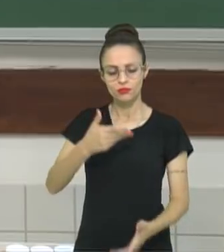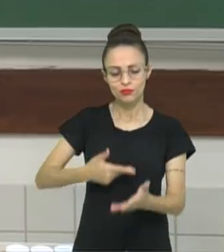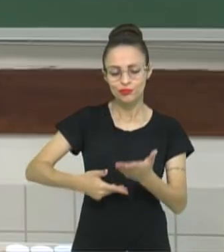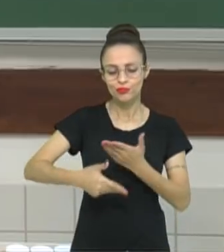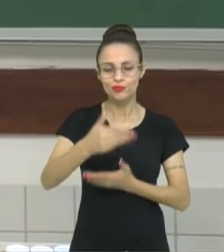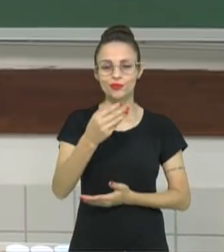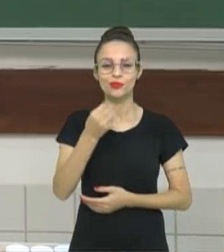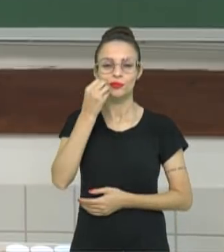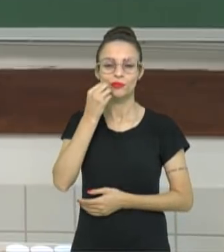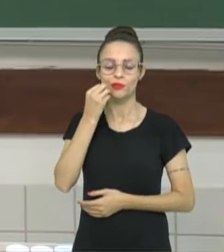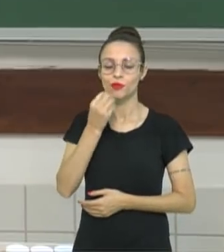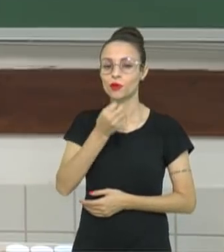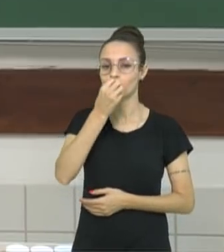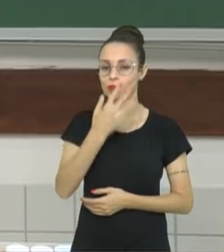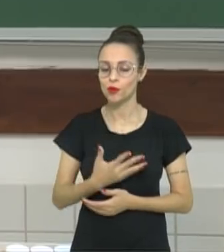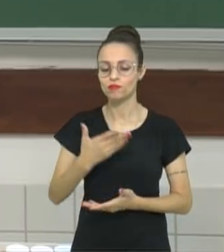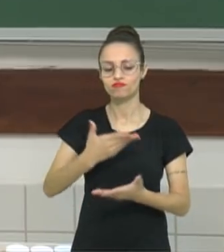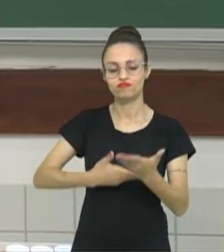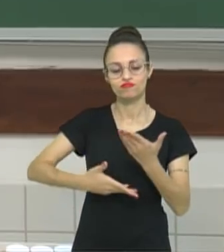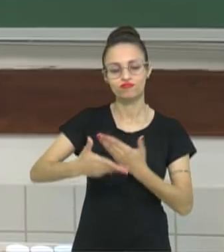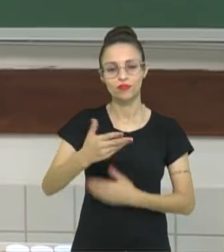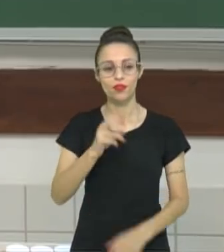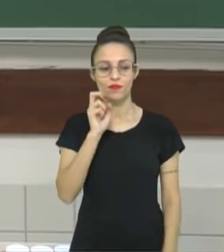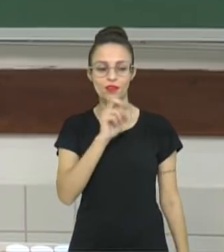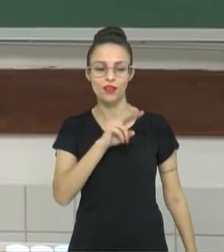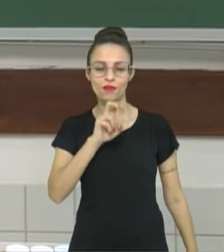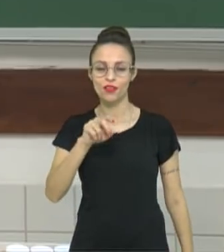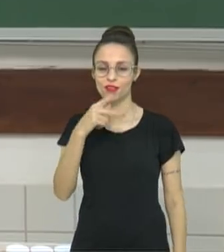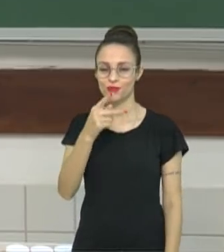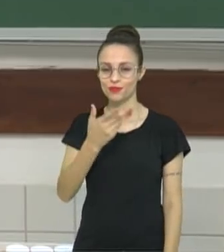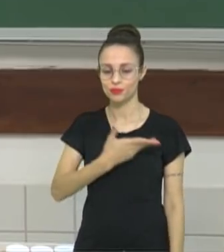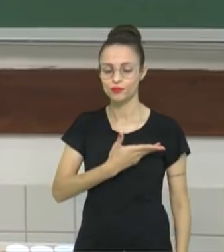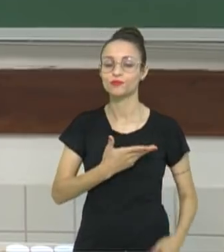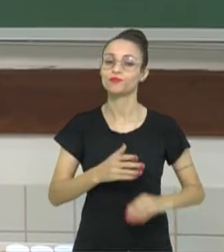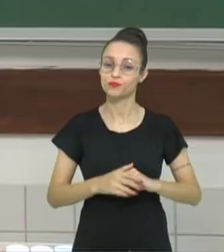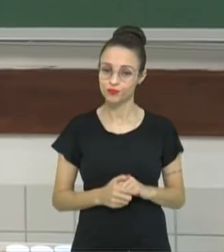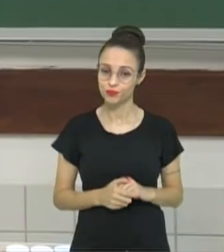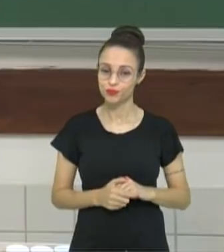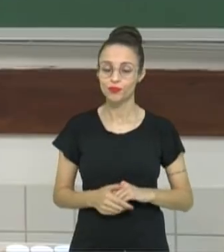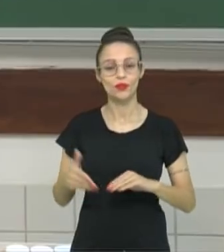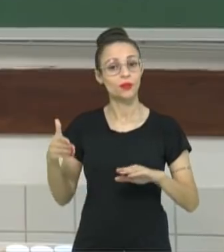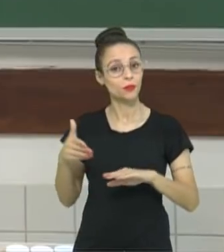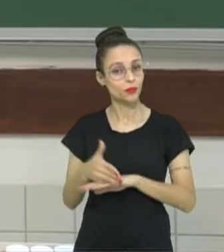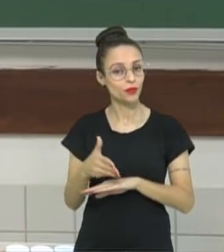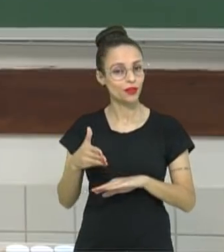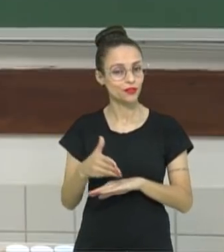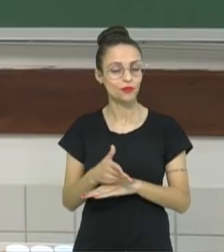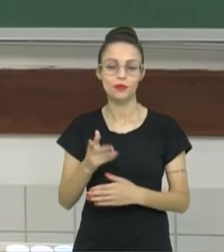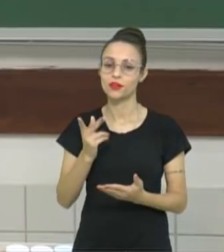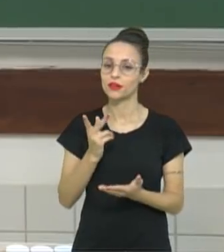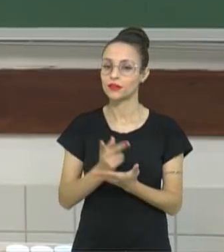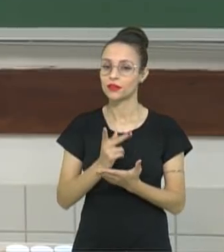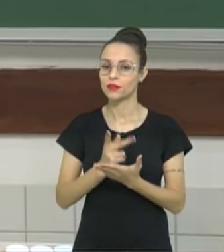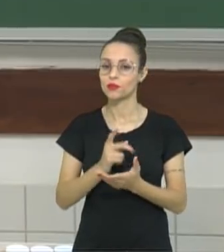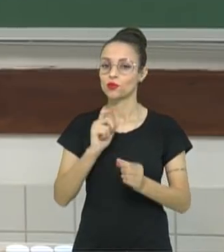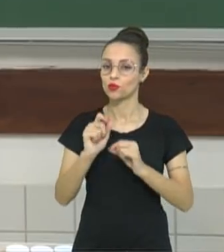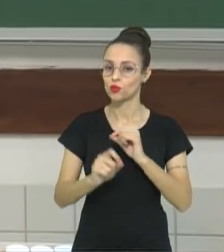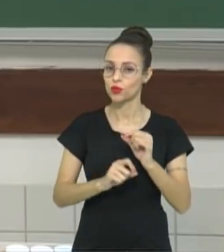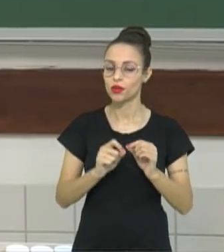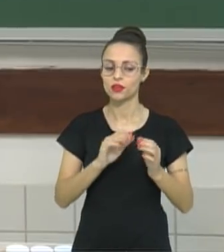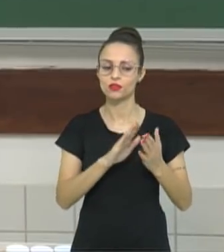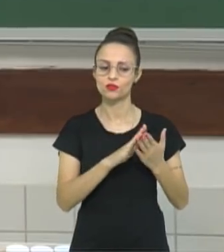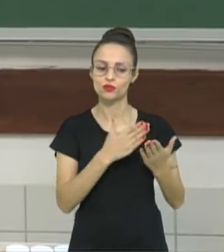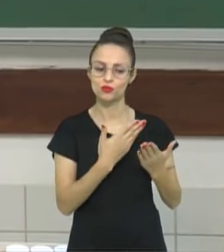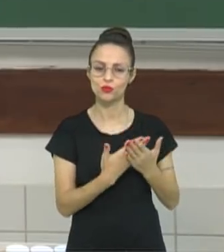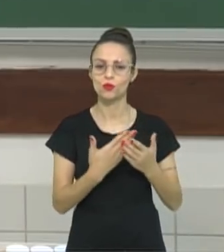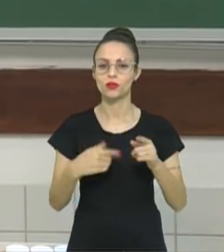de você também estar revendo os seus colegas. Então, assim, participe, sempre está lá tanto na